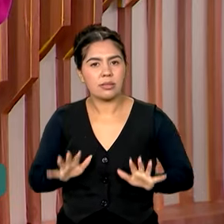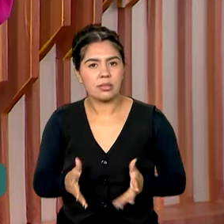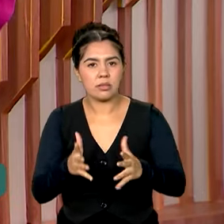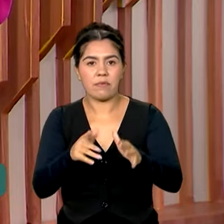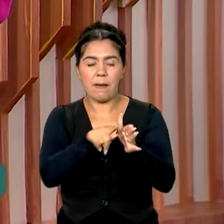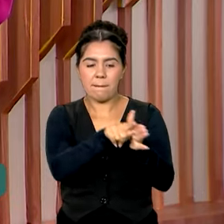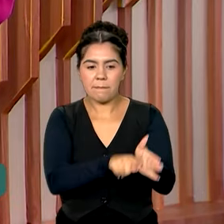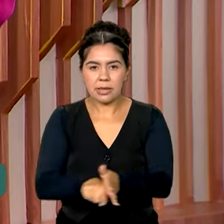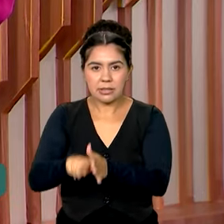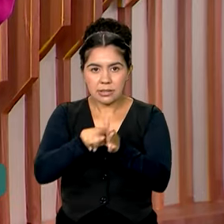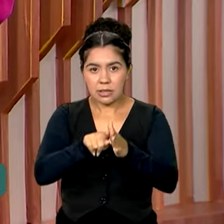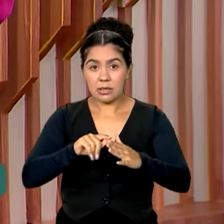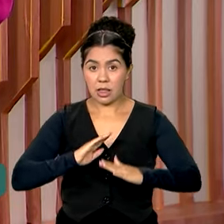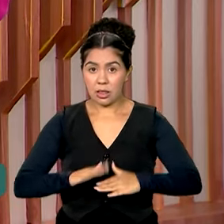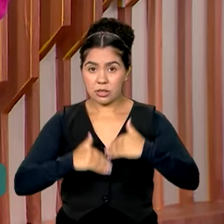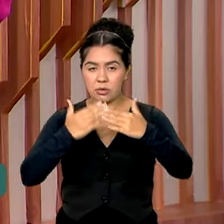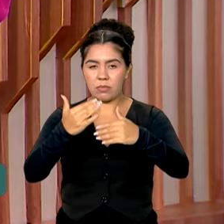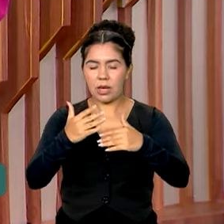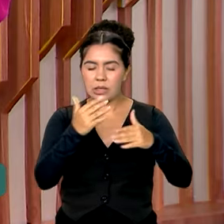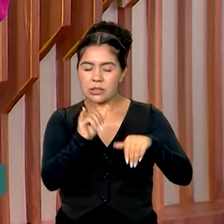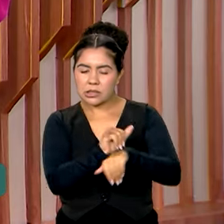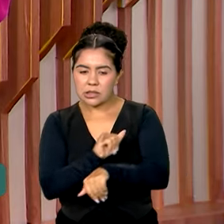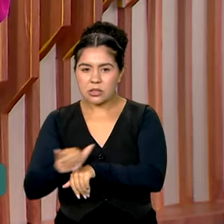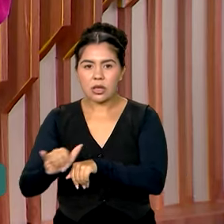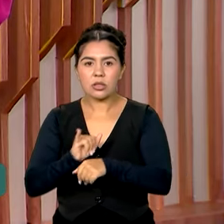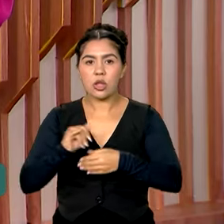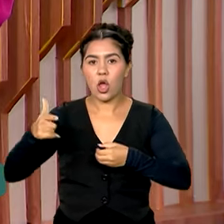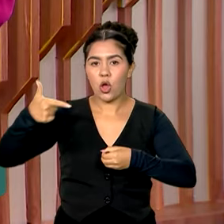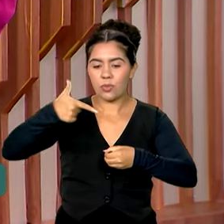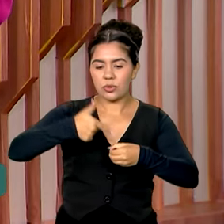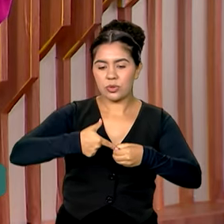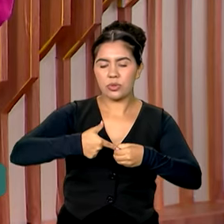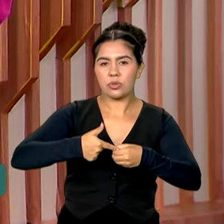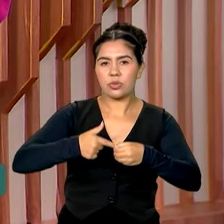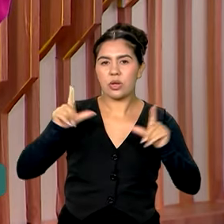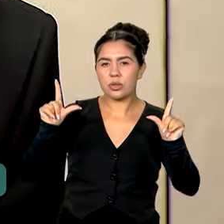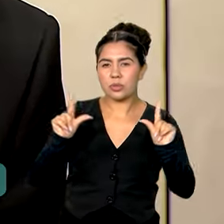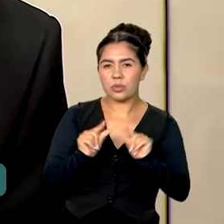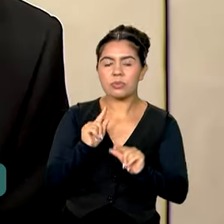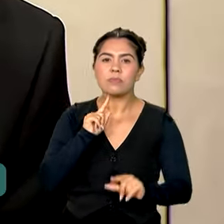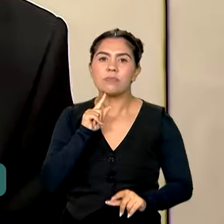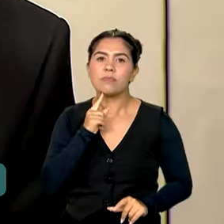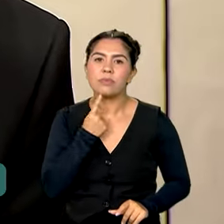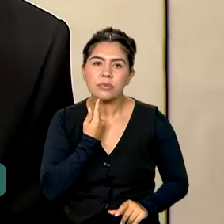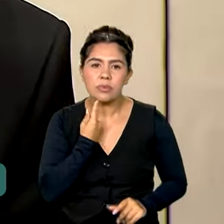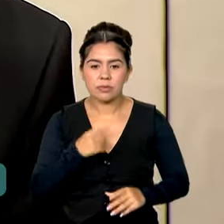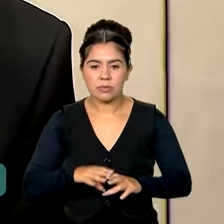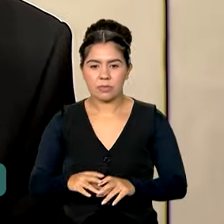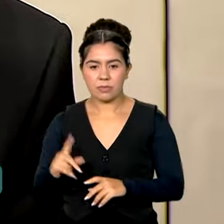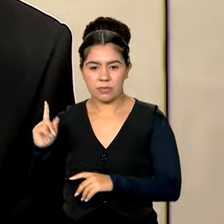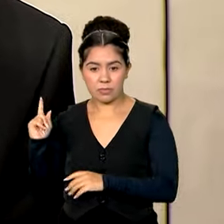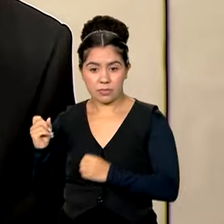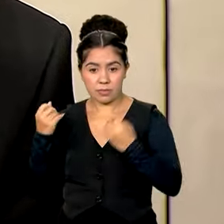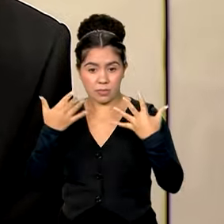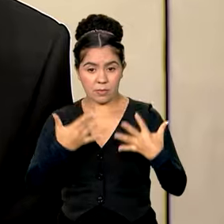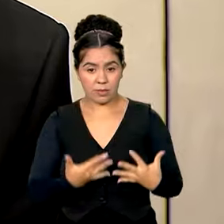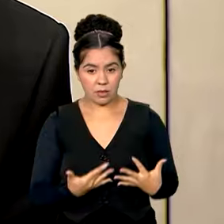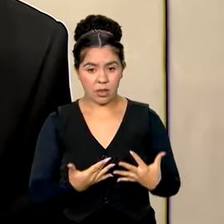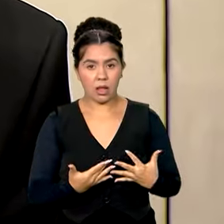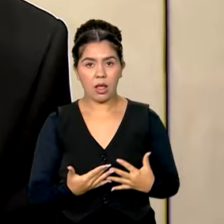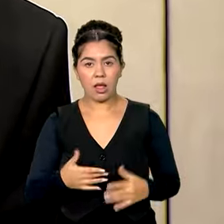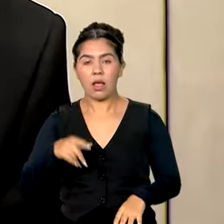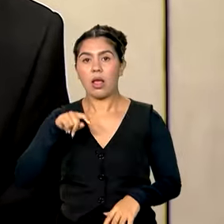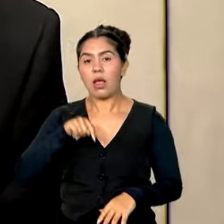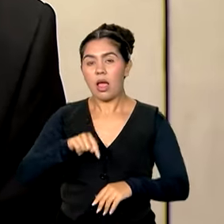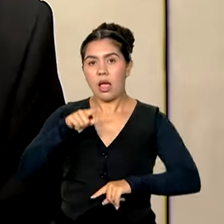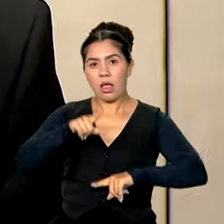e os estudos estratégicos para combustíveis menos poluentes. Esse recurso vai para os projetos